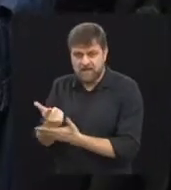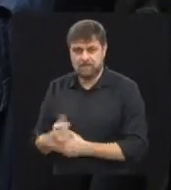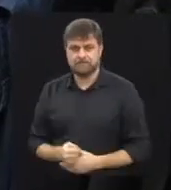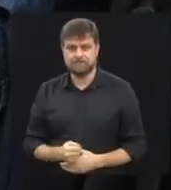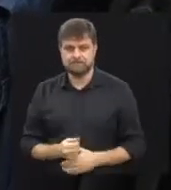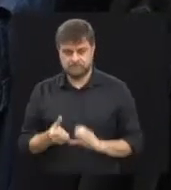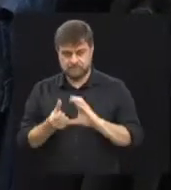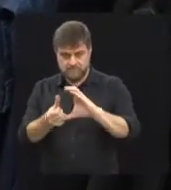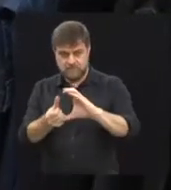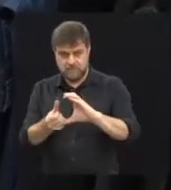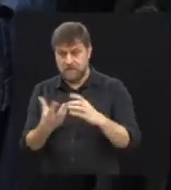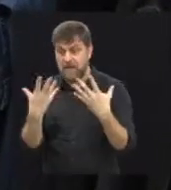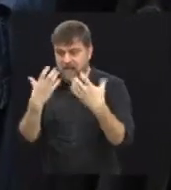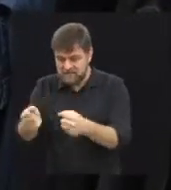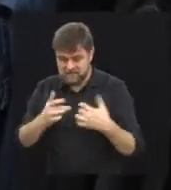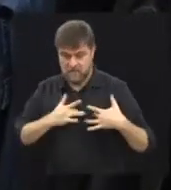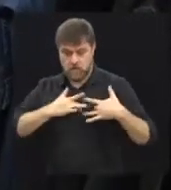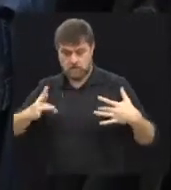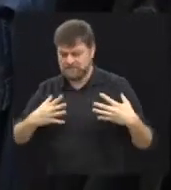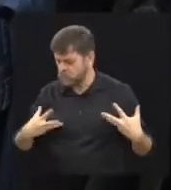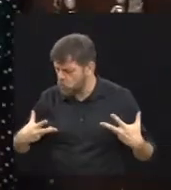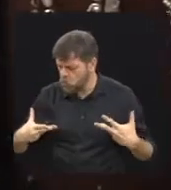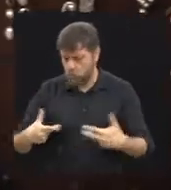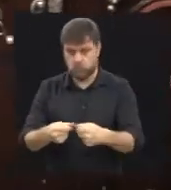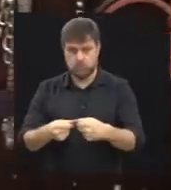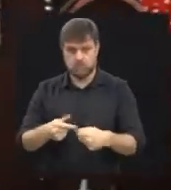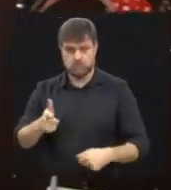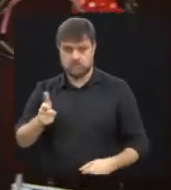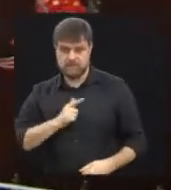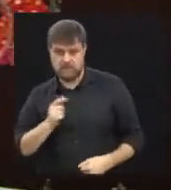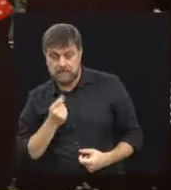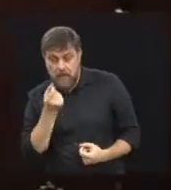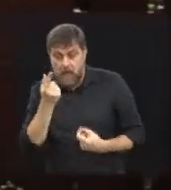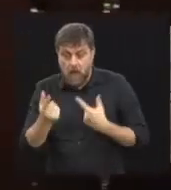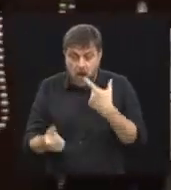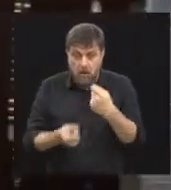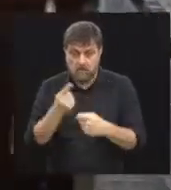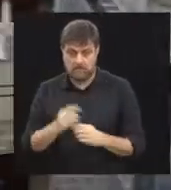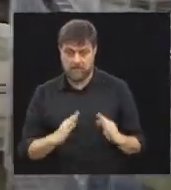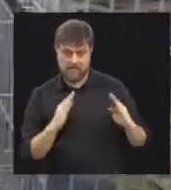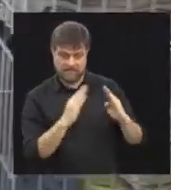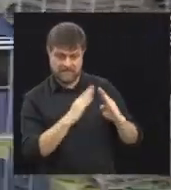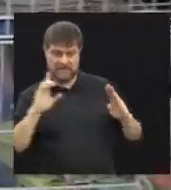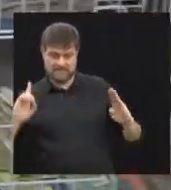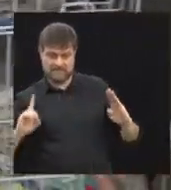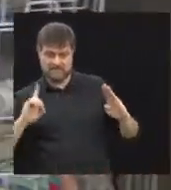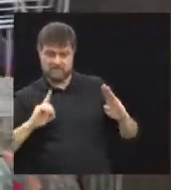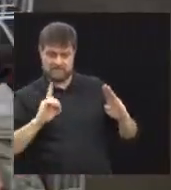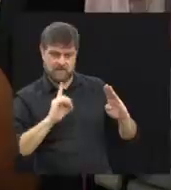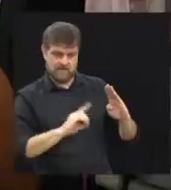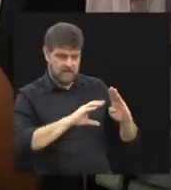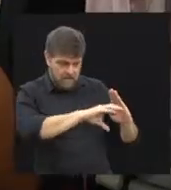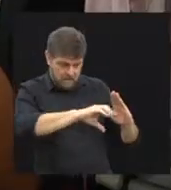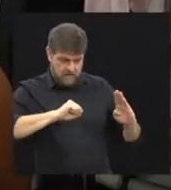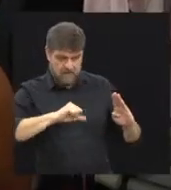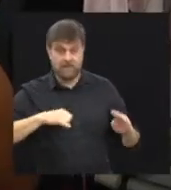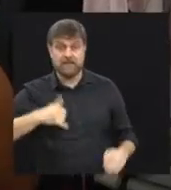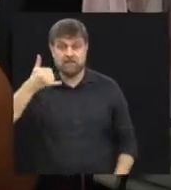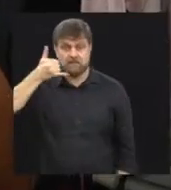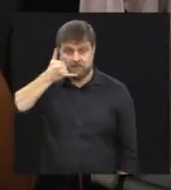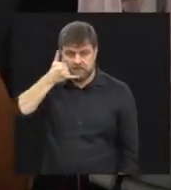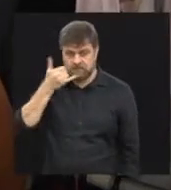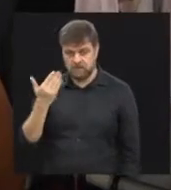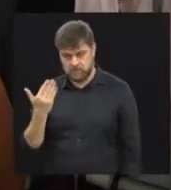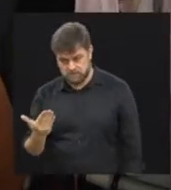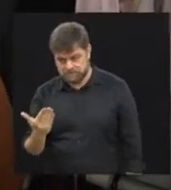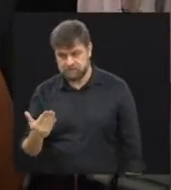A entidade recebe todo tipo de doação e, em alguns casos, faz a retirada do donativo. Pode, a gente tem o